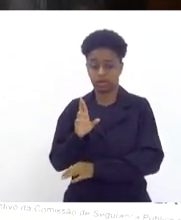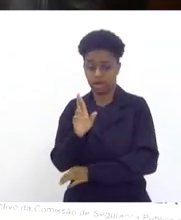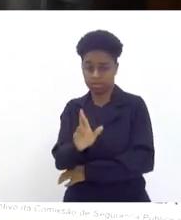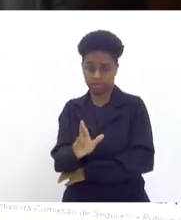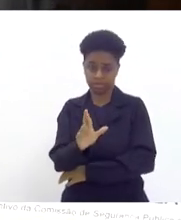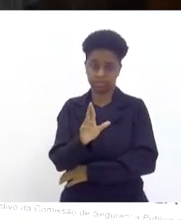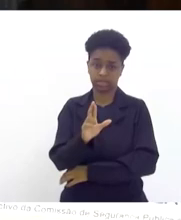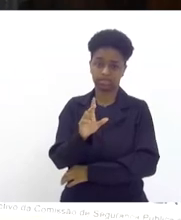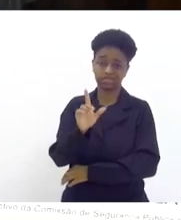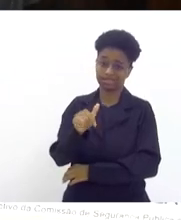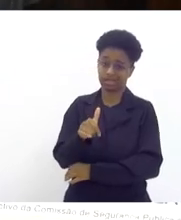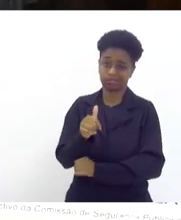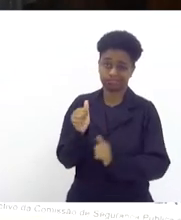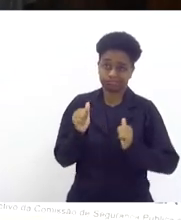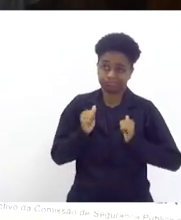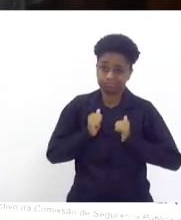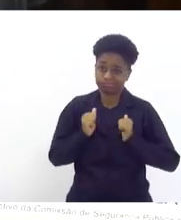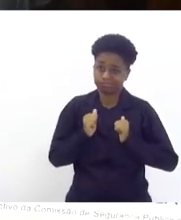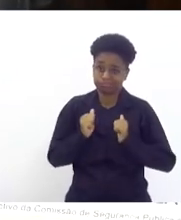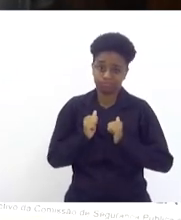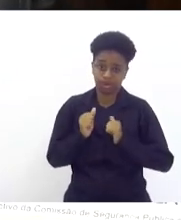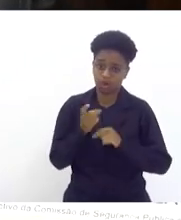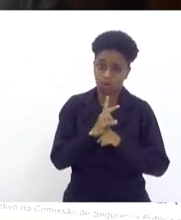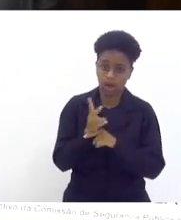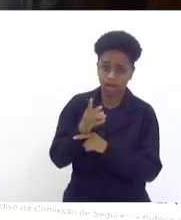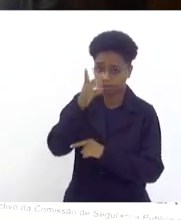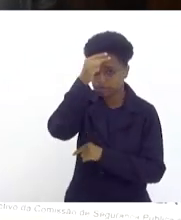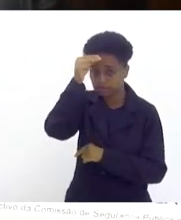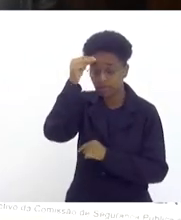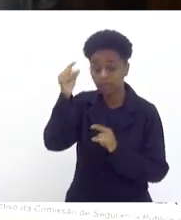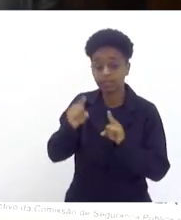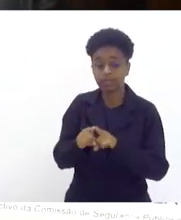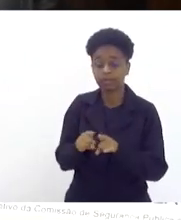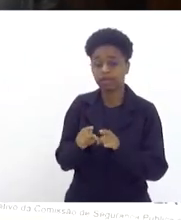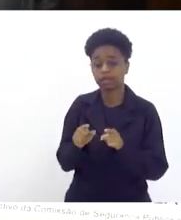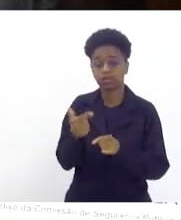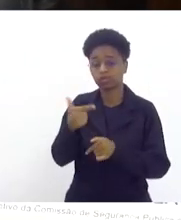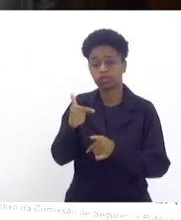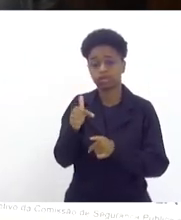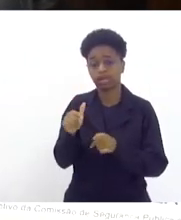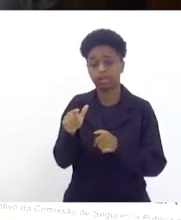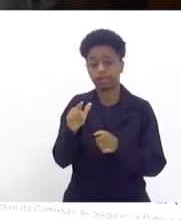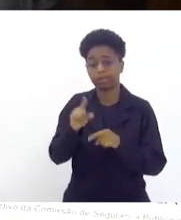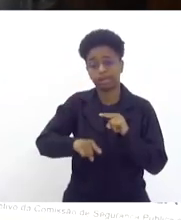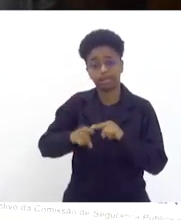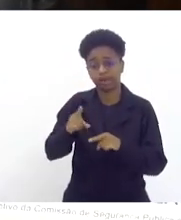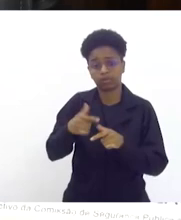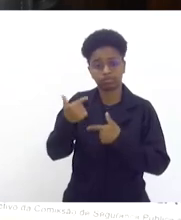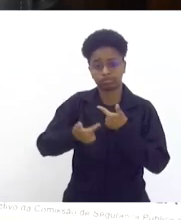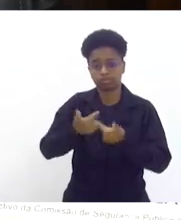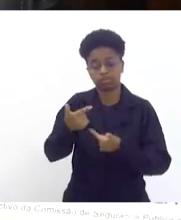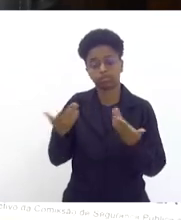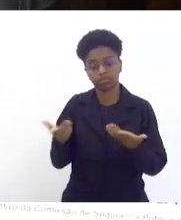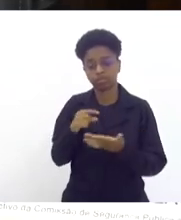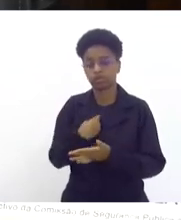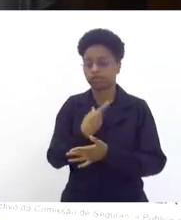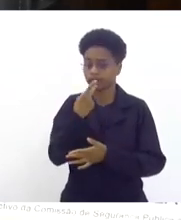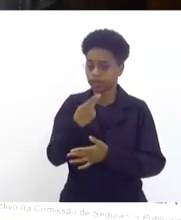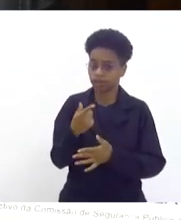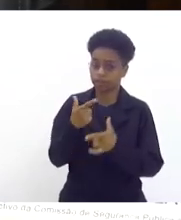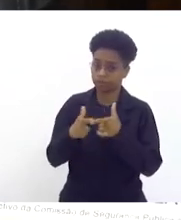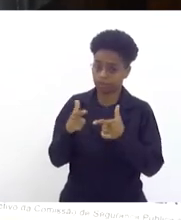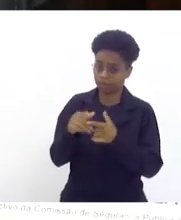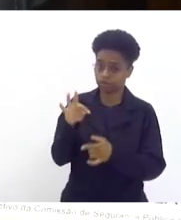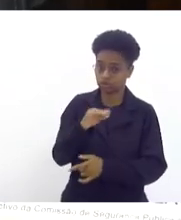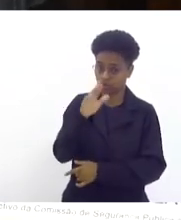parasita da Guarda Municipal e infelizmente não ter equipamentos Então a gente vai falar aqui sobre os problemas da Tijuca e vai acabar caindo